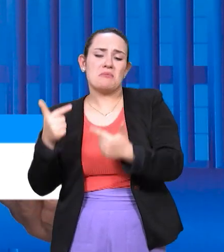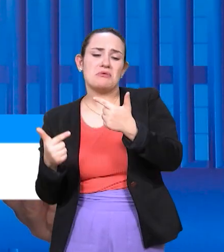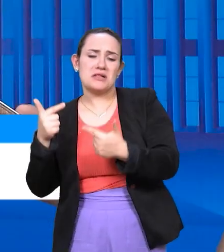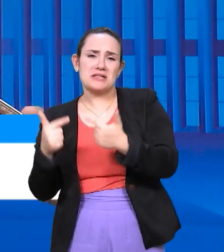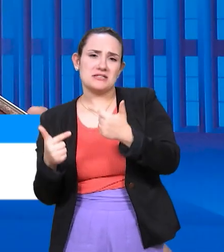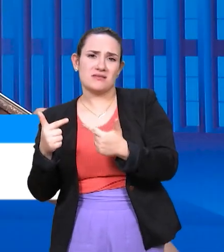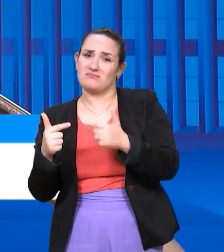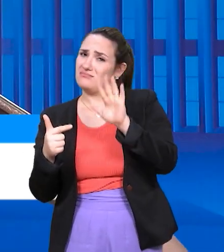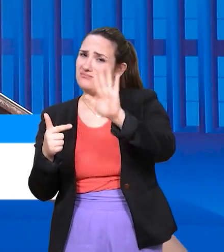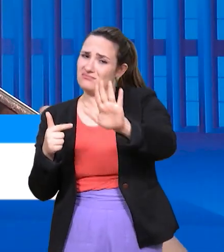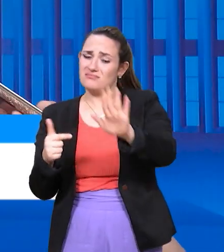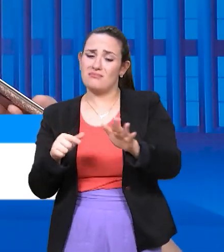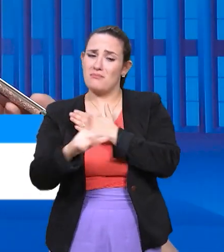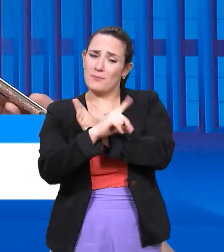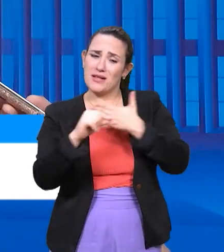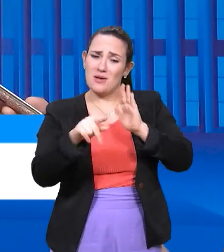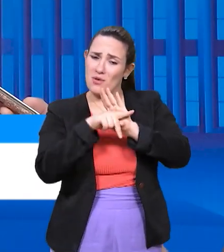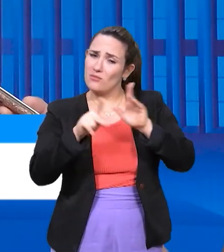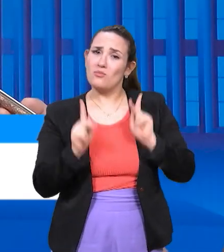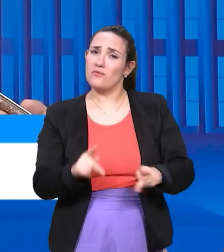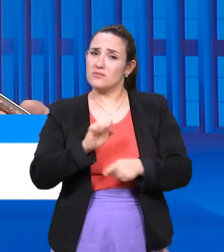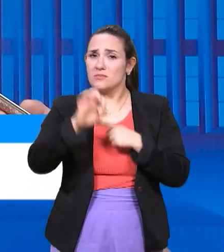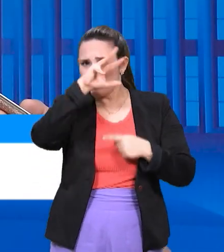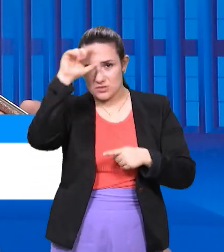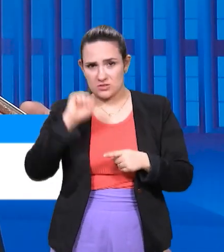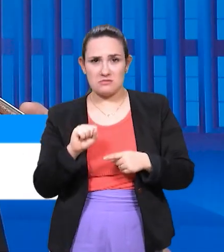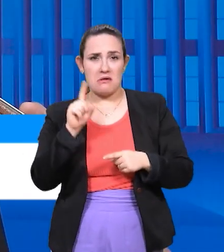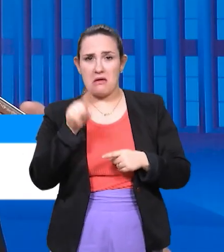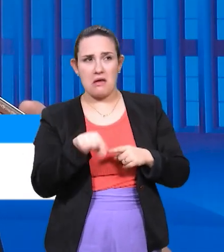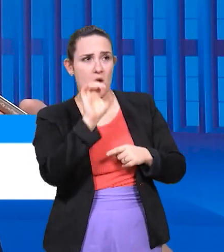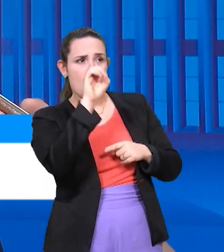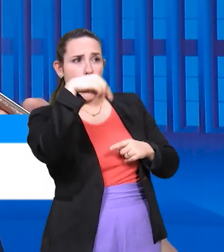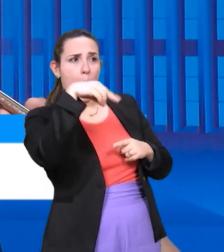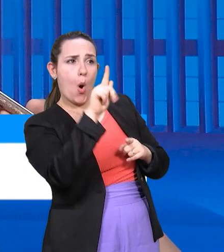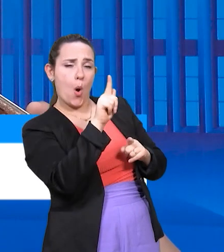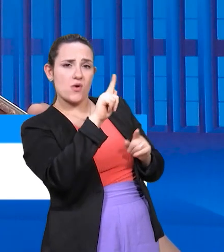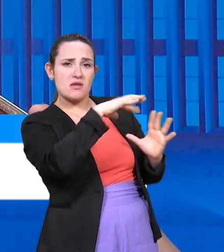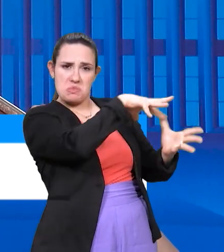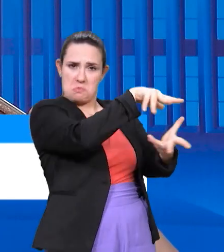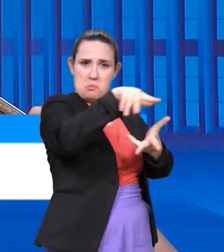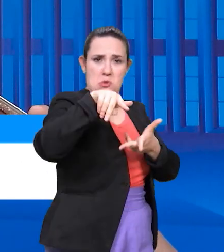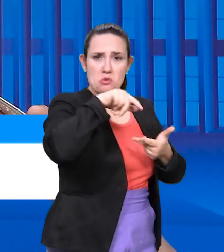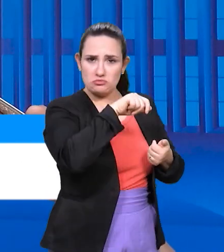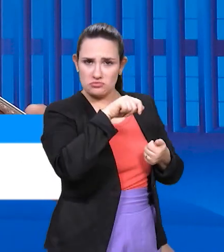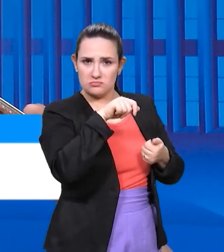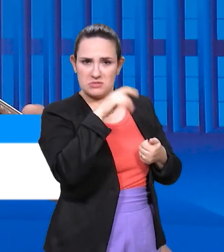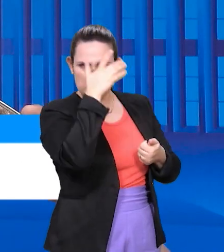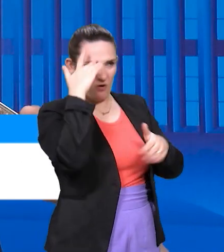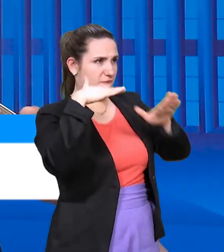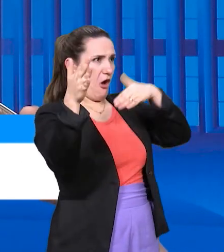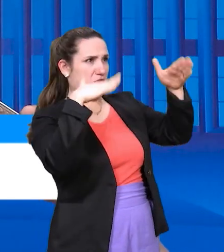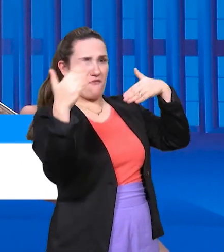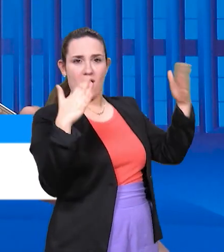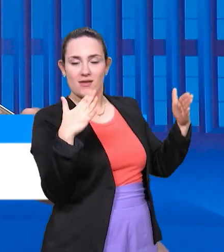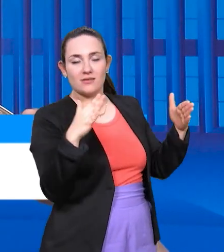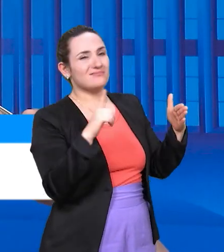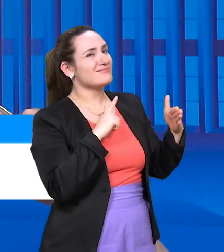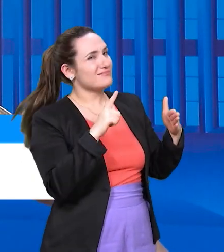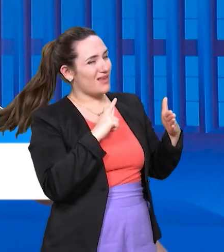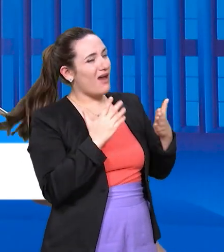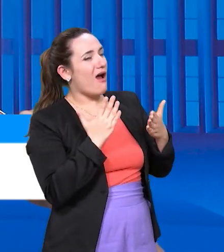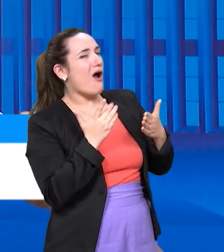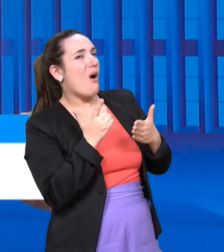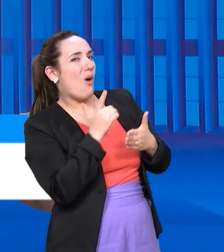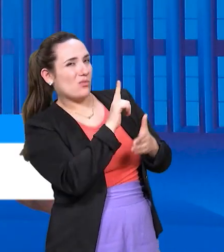politize o tema. O Pantanal é do povo sul-mato-grossense, não pode ser confundido com ONGs internacionais, com agentes